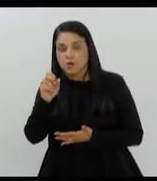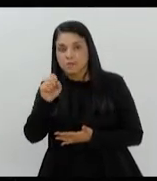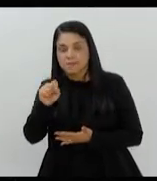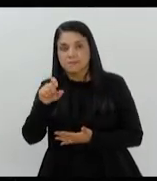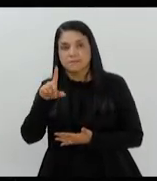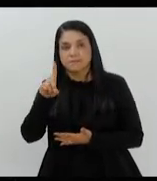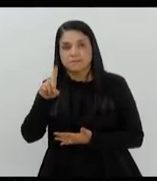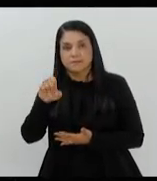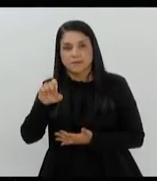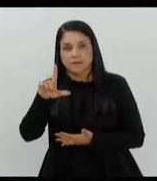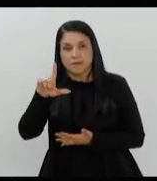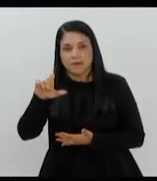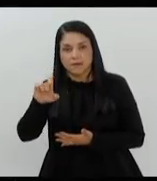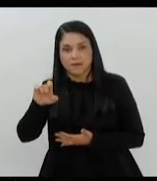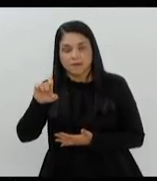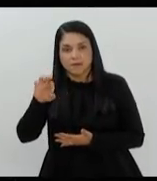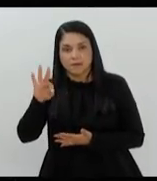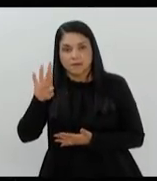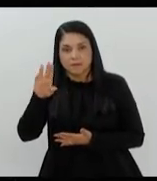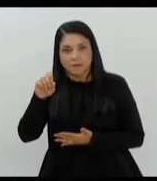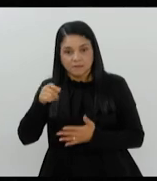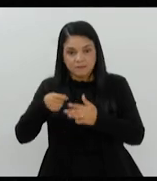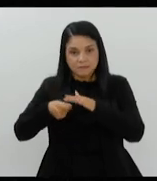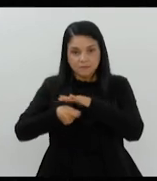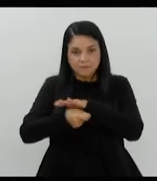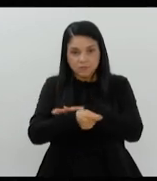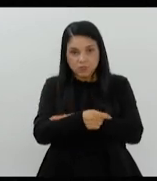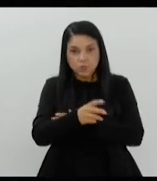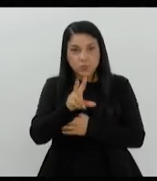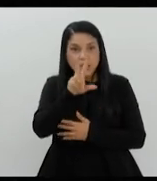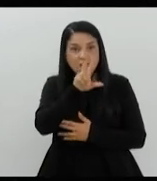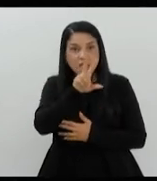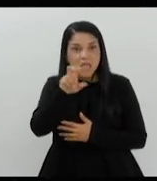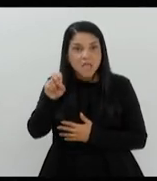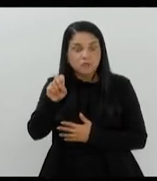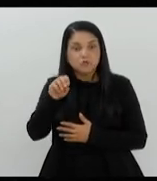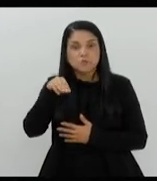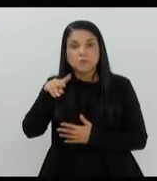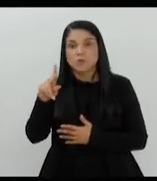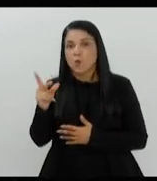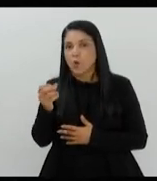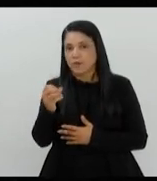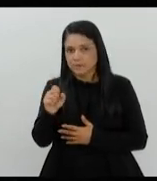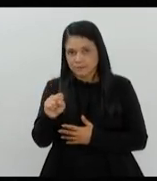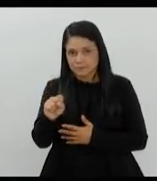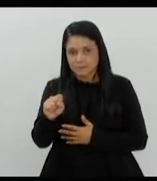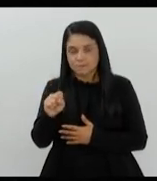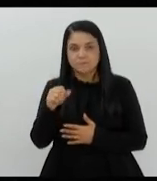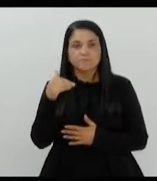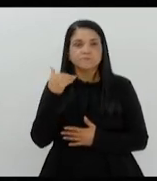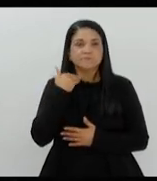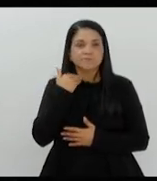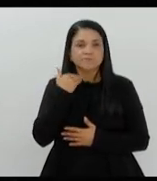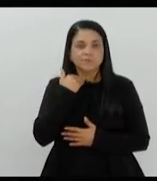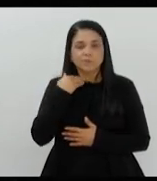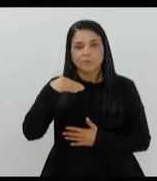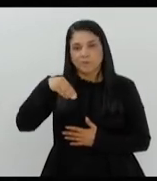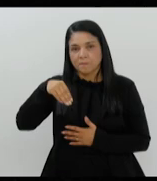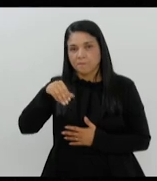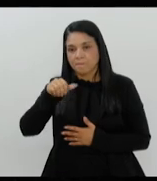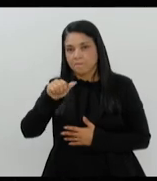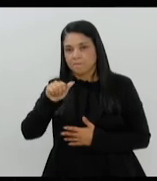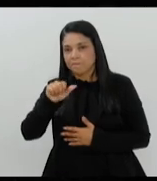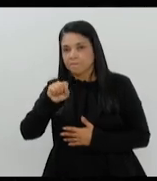financeiras, investiu 500 milhões de letras financeiras do Banco Master, o mesmo